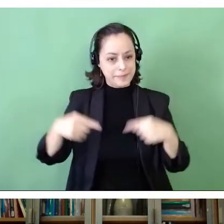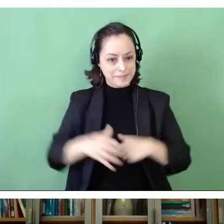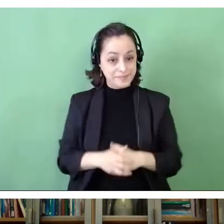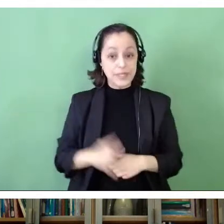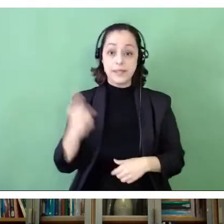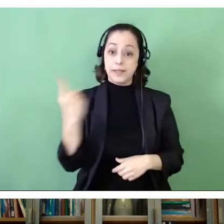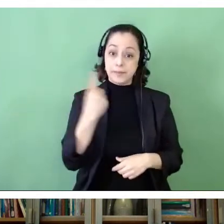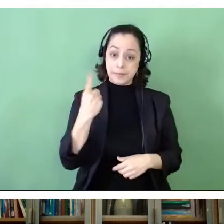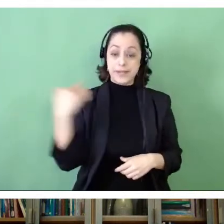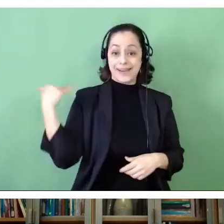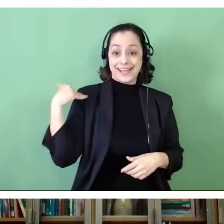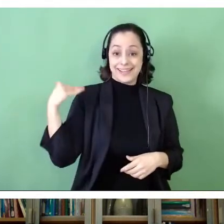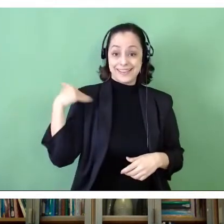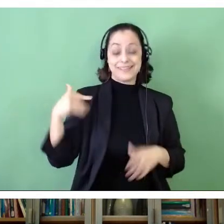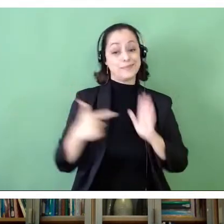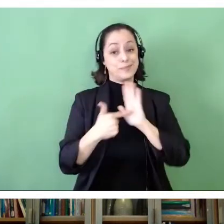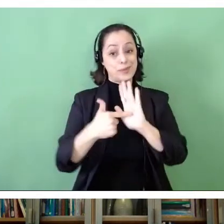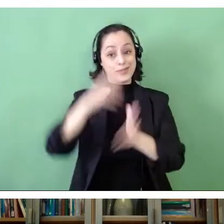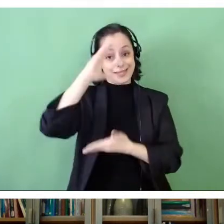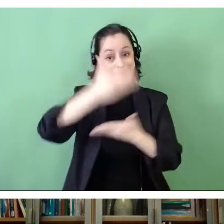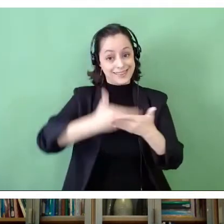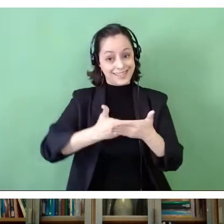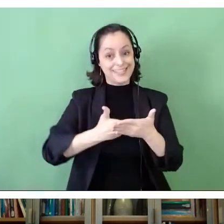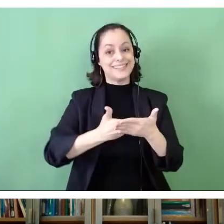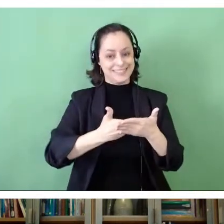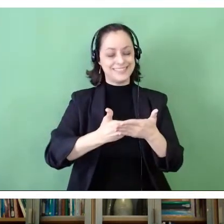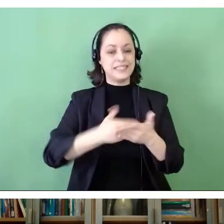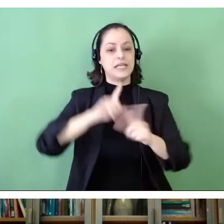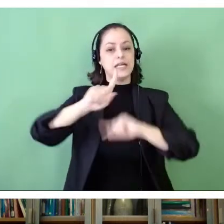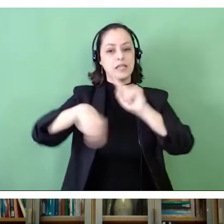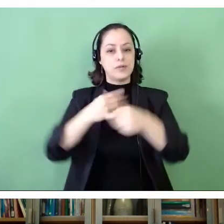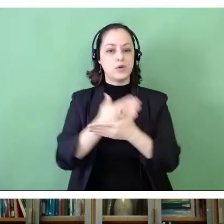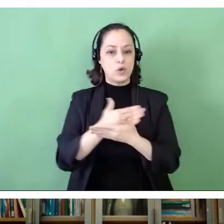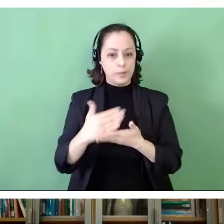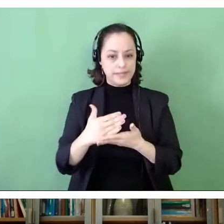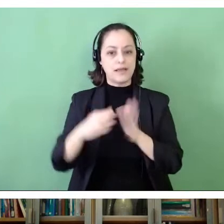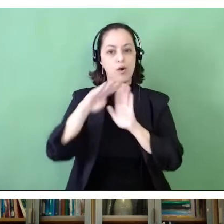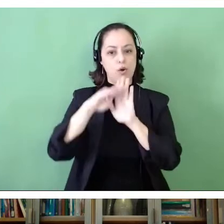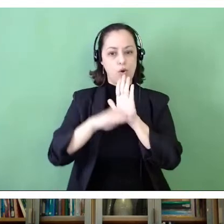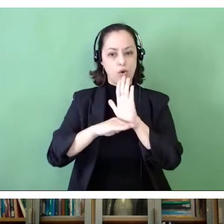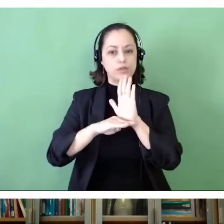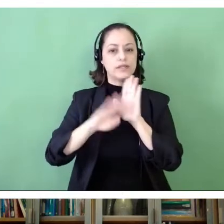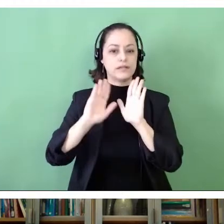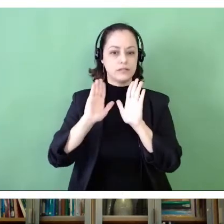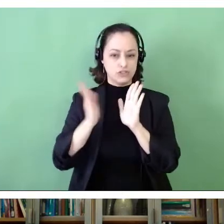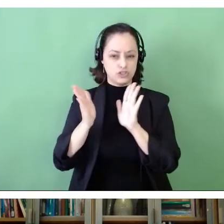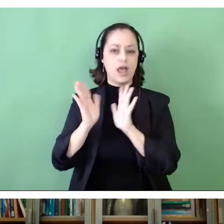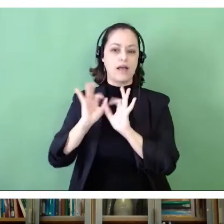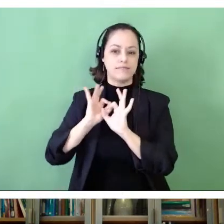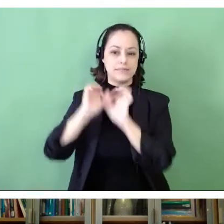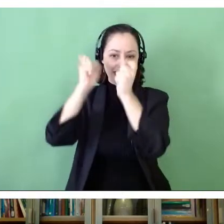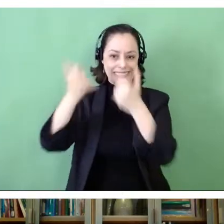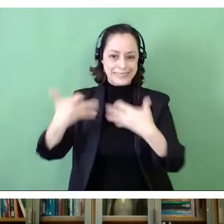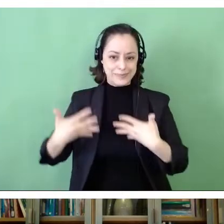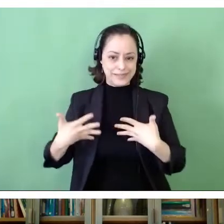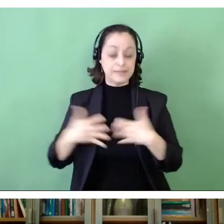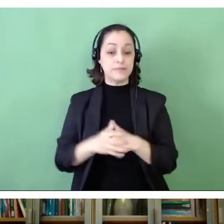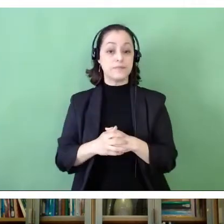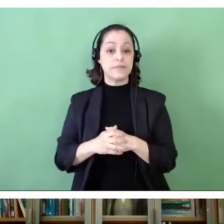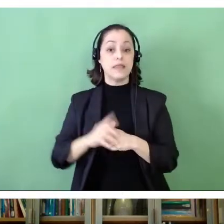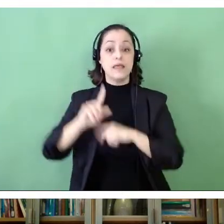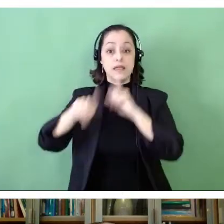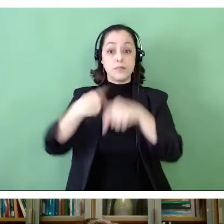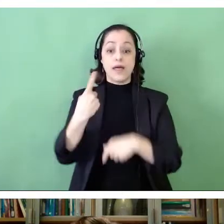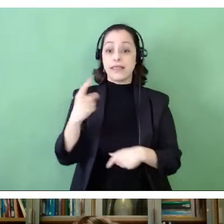apresenta a tese, depois iniciamos as arguições nessa ordem que indiquei há pouco. Daremos 10 minutos para